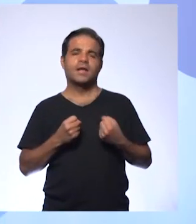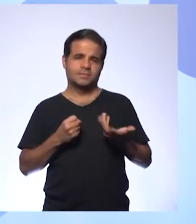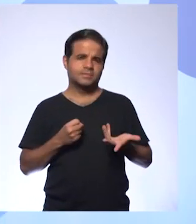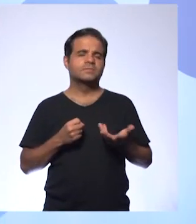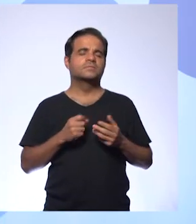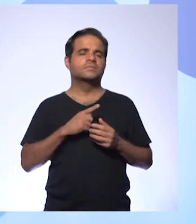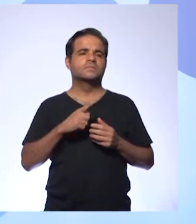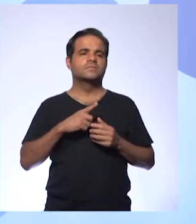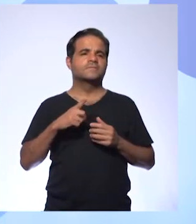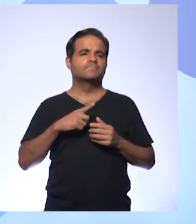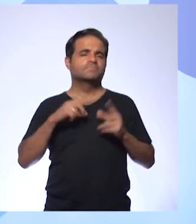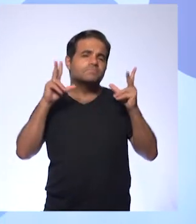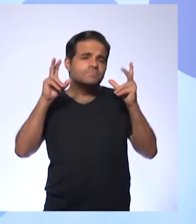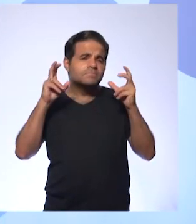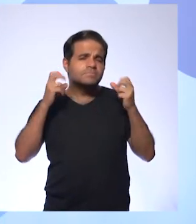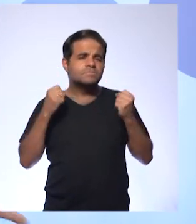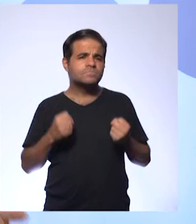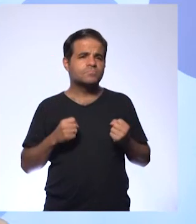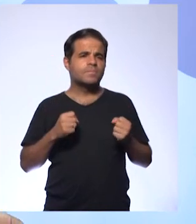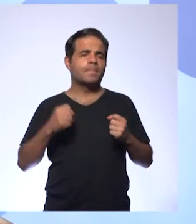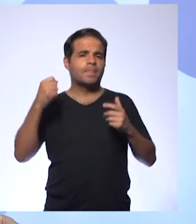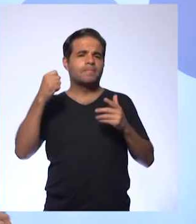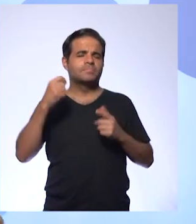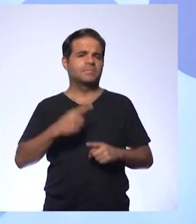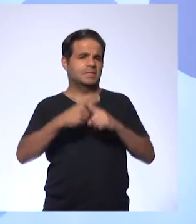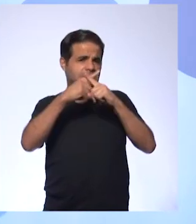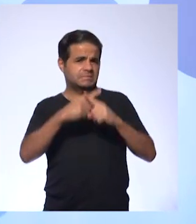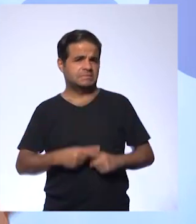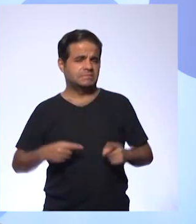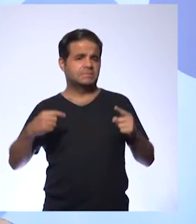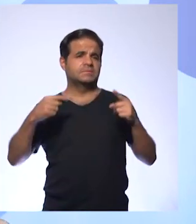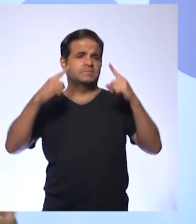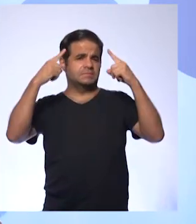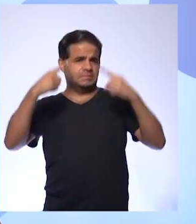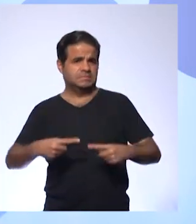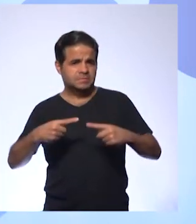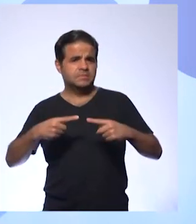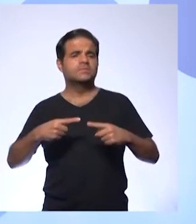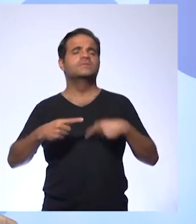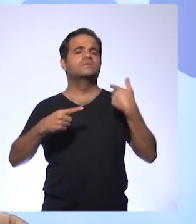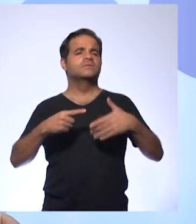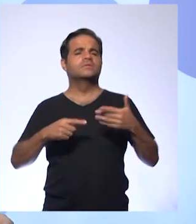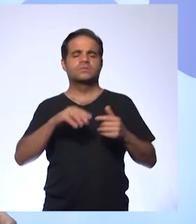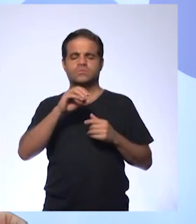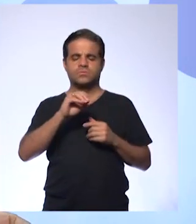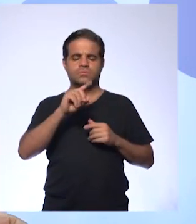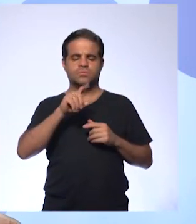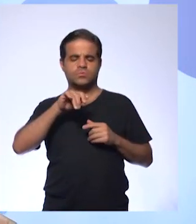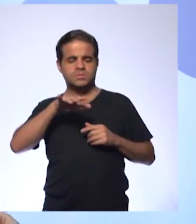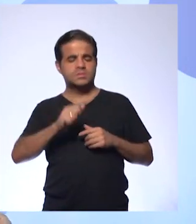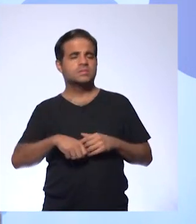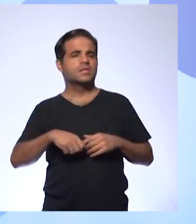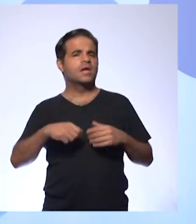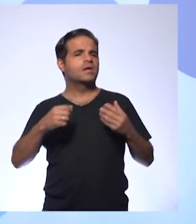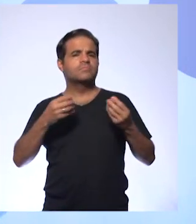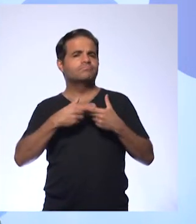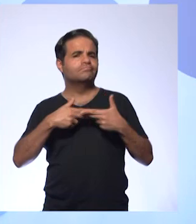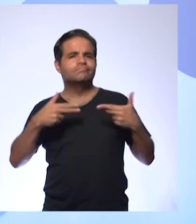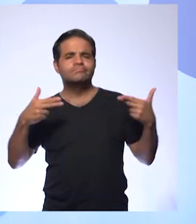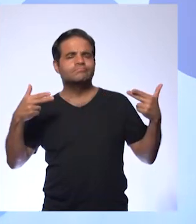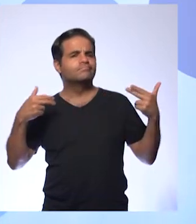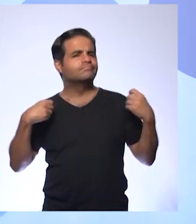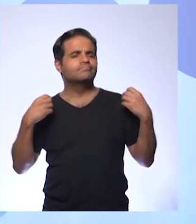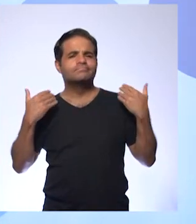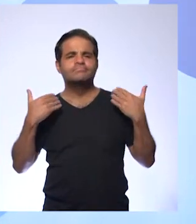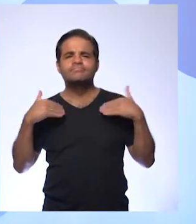que tem aquelas batalhas sangrentas, e a Odisseia é uma narrativa de aventuras, né? E eu lembro que eu falei